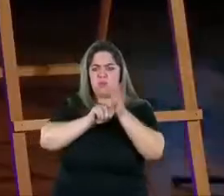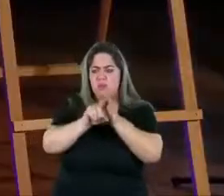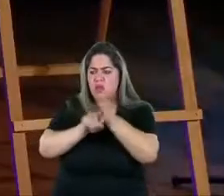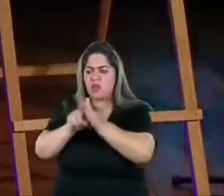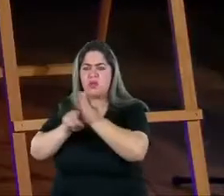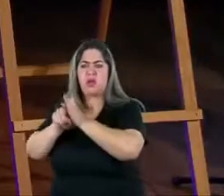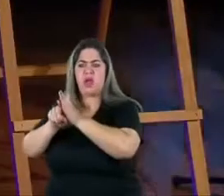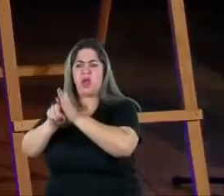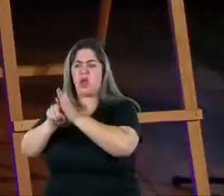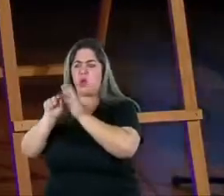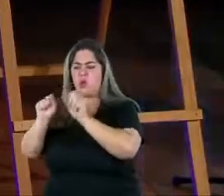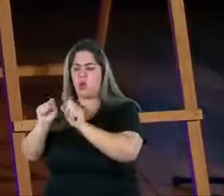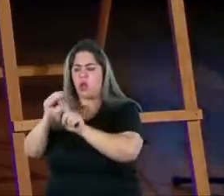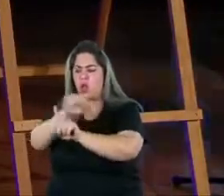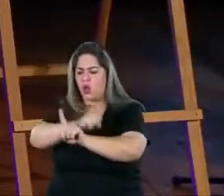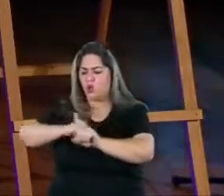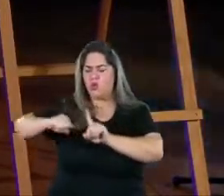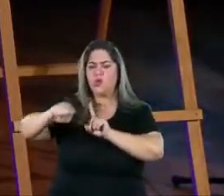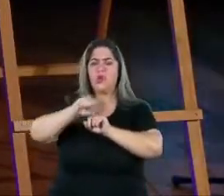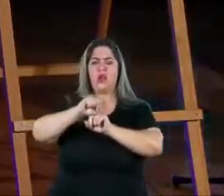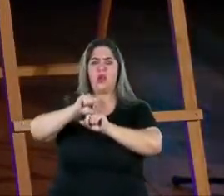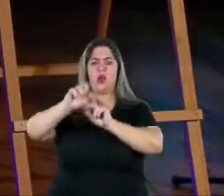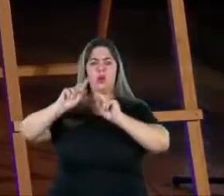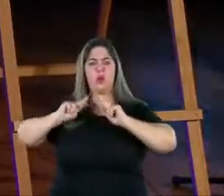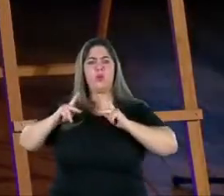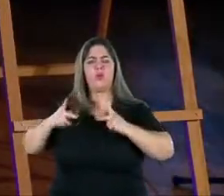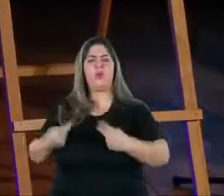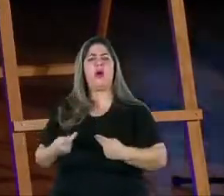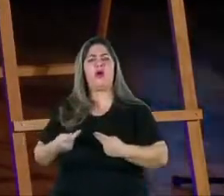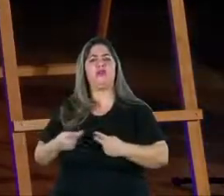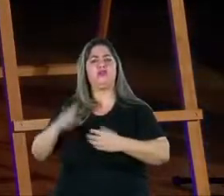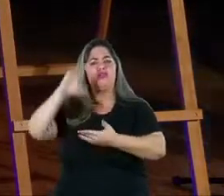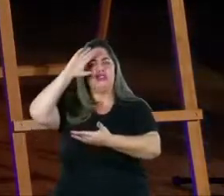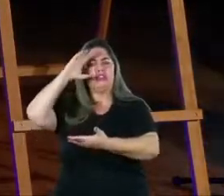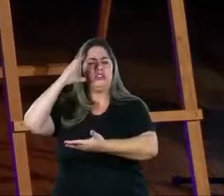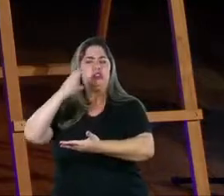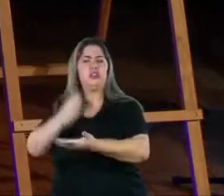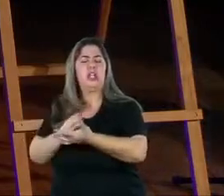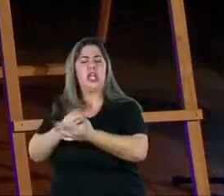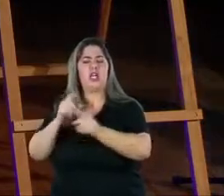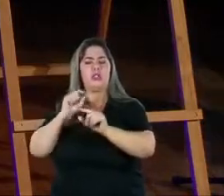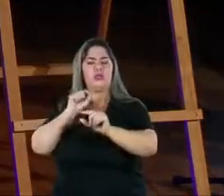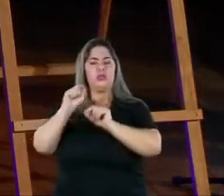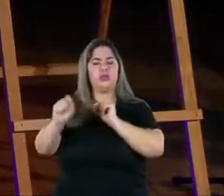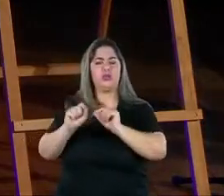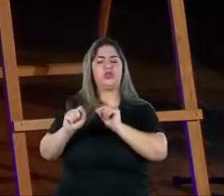o homem. Teses sobre a ciência ética. A antiga e a nova